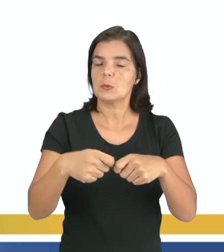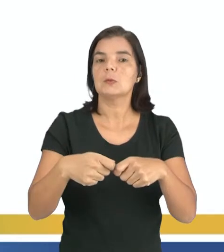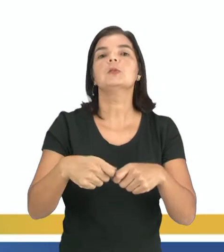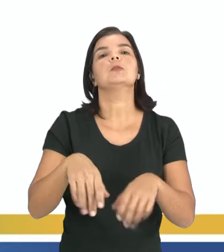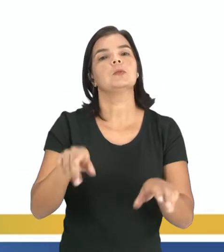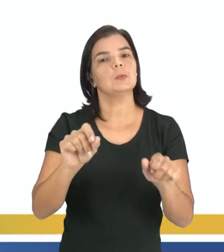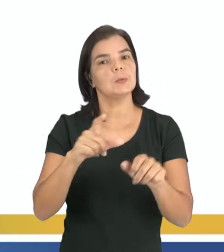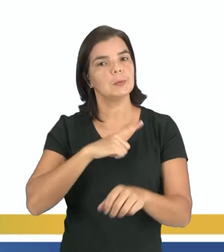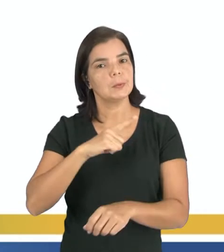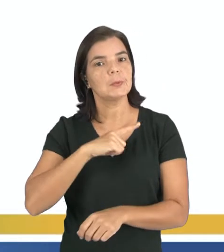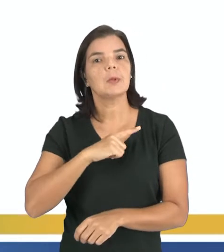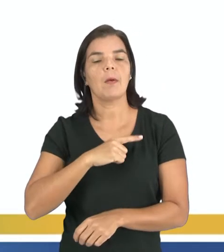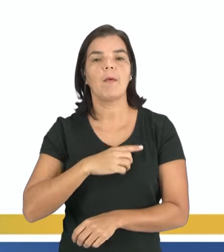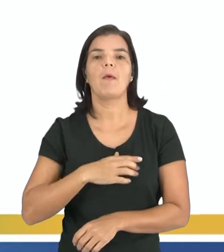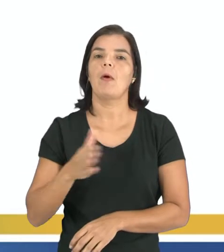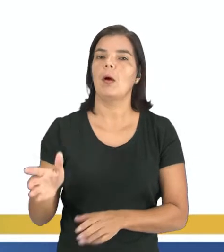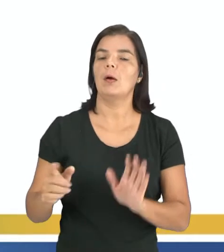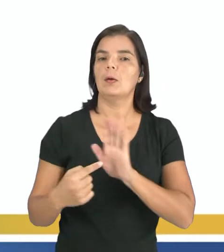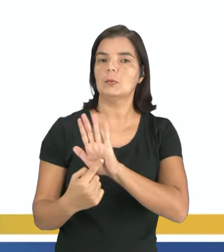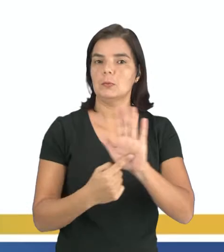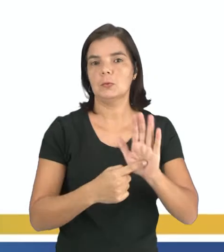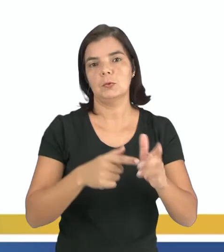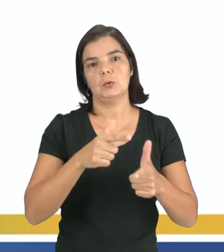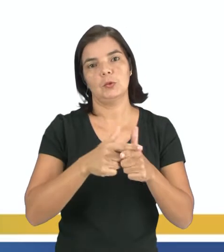tomar adiante aquele problema.